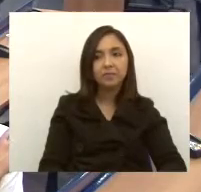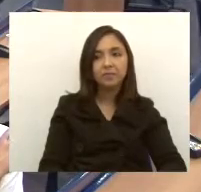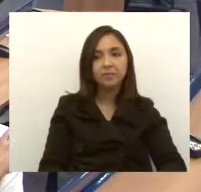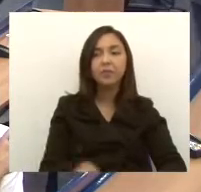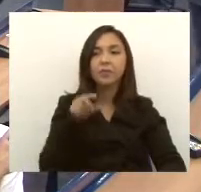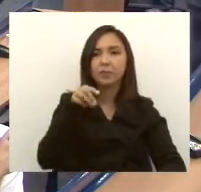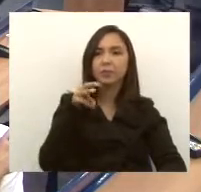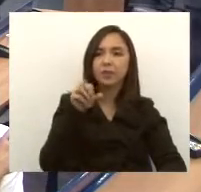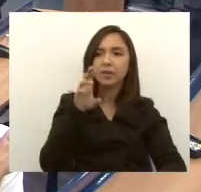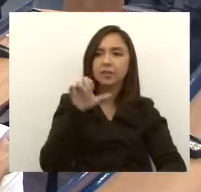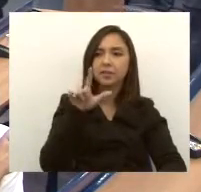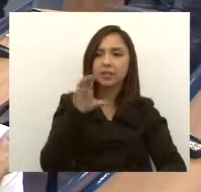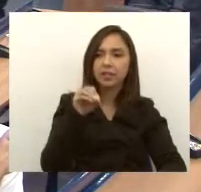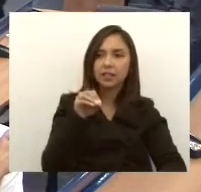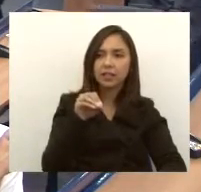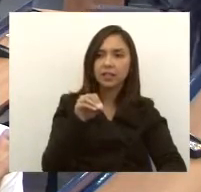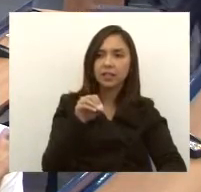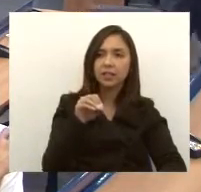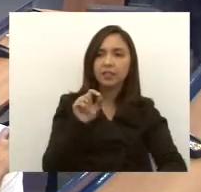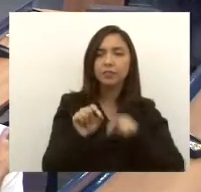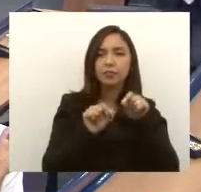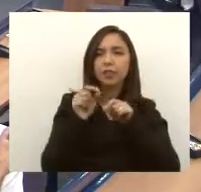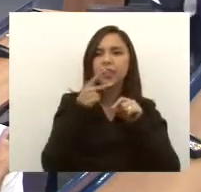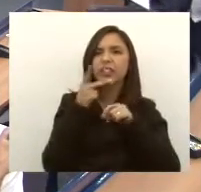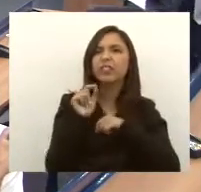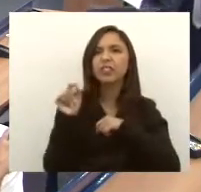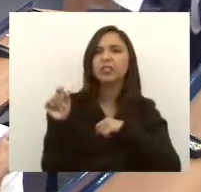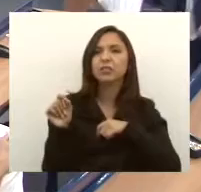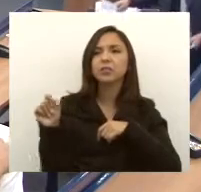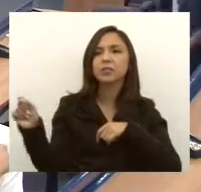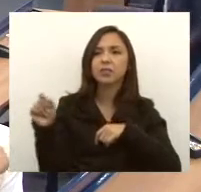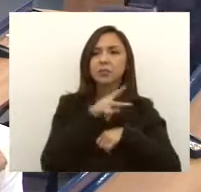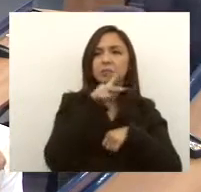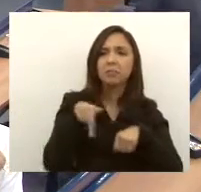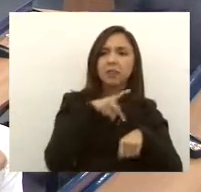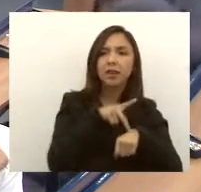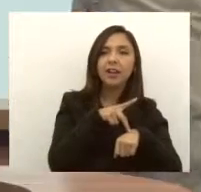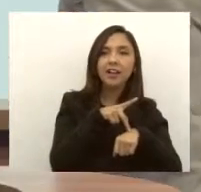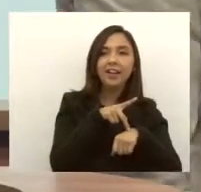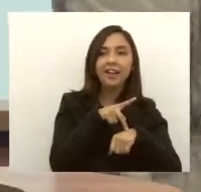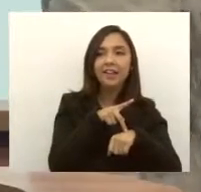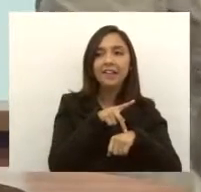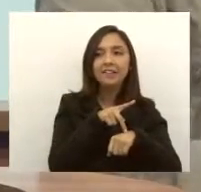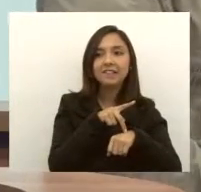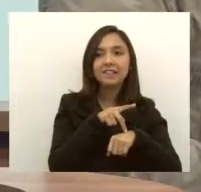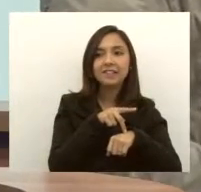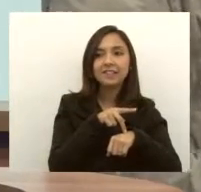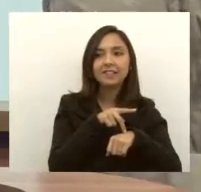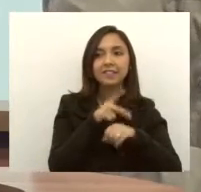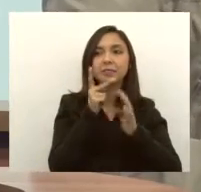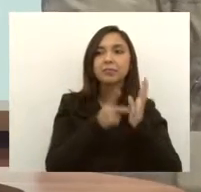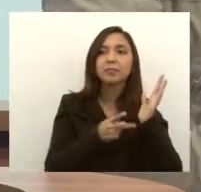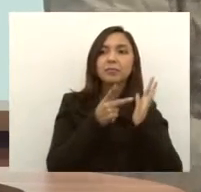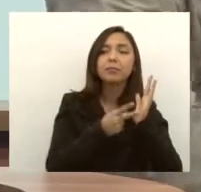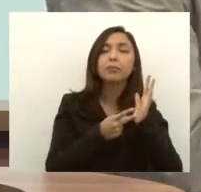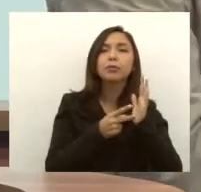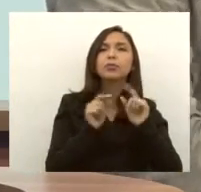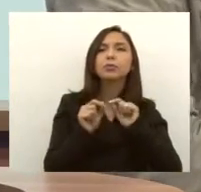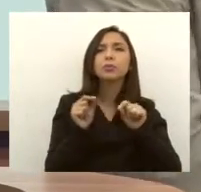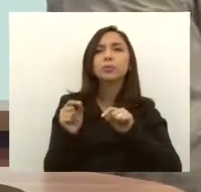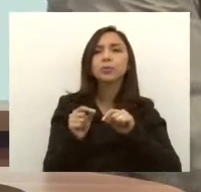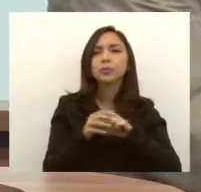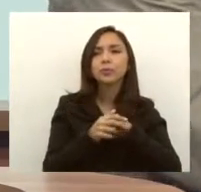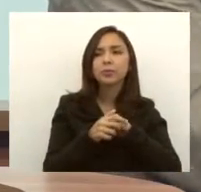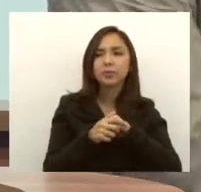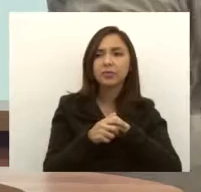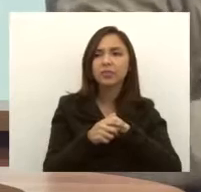Marcelo Seminal, ele estava falando de que... De que país? E que projeto, senhor presidente?